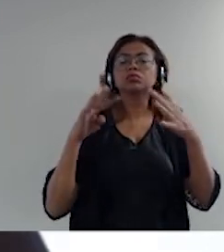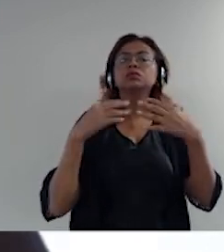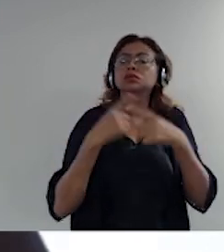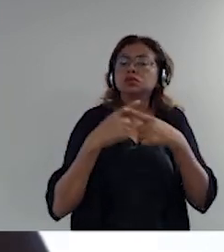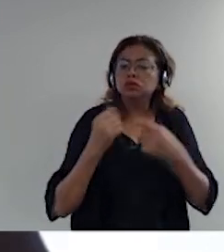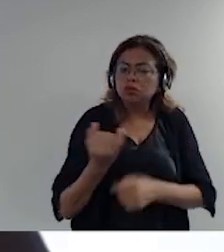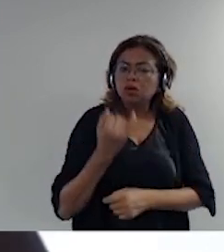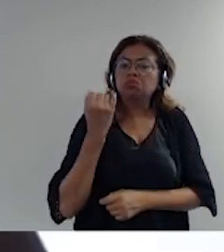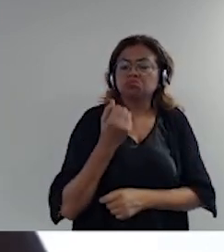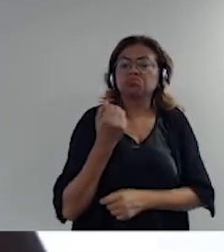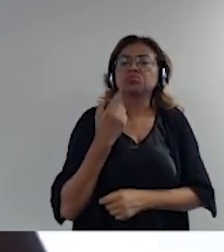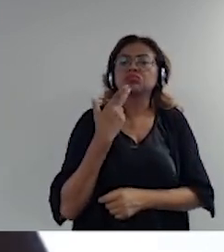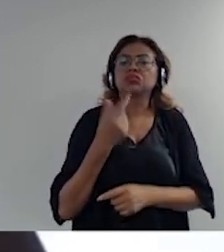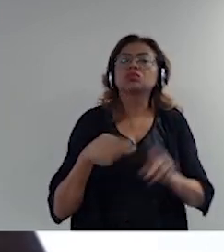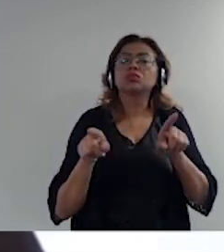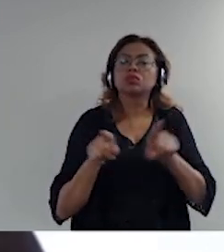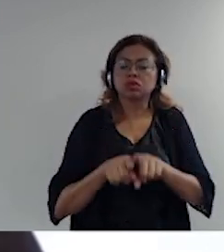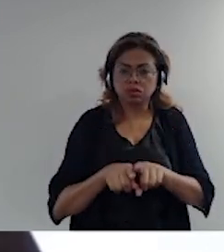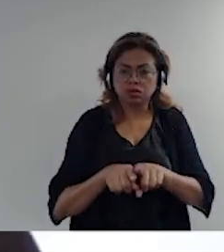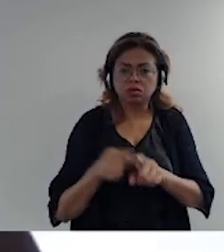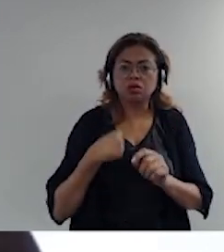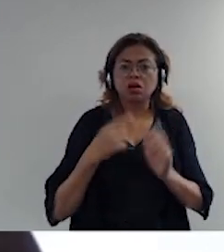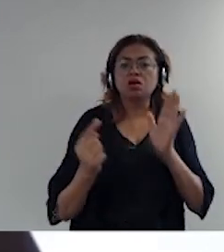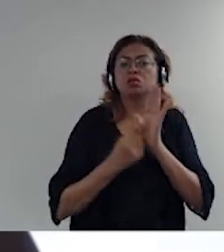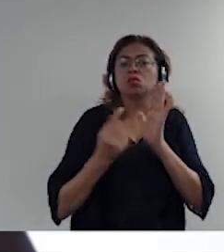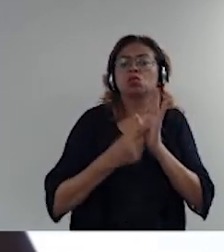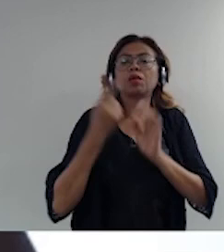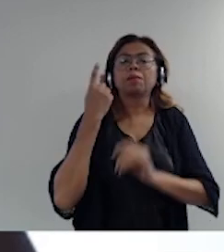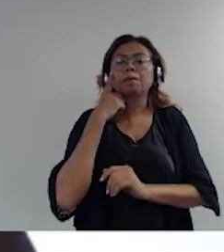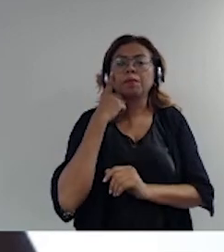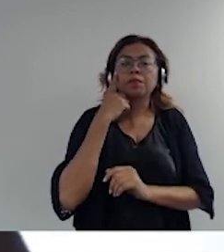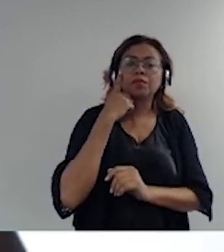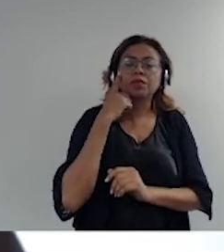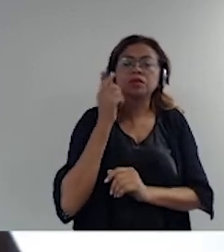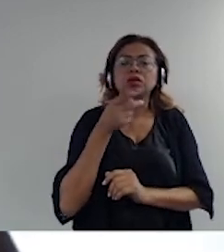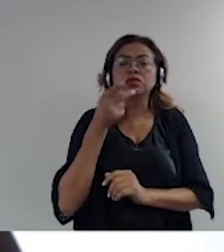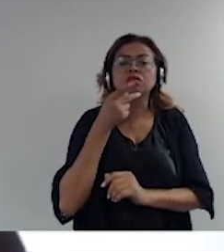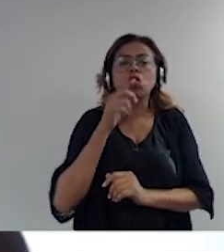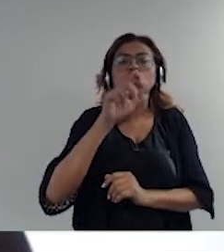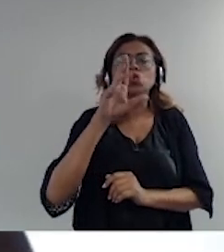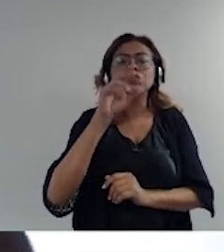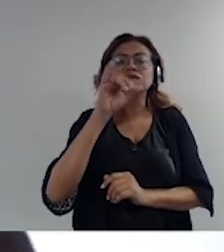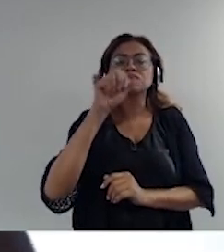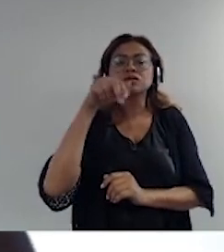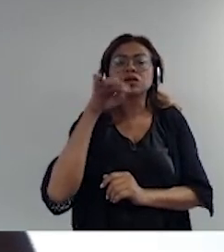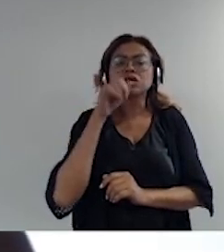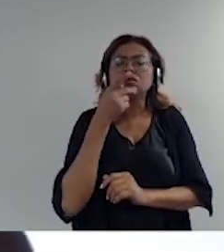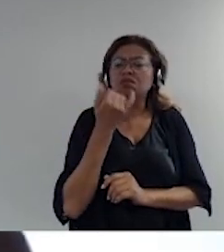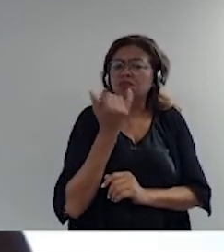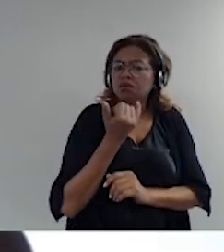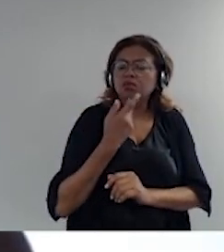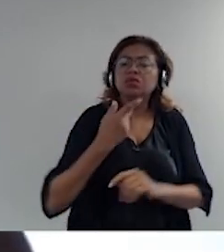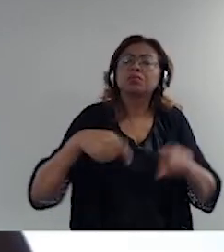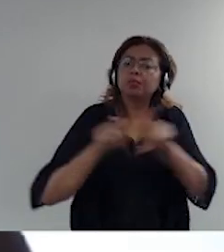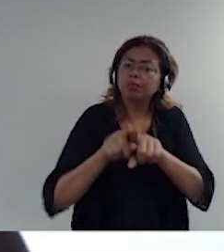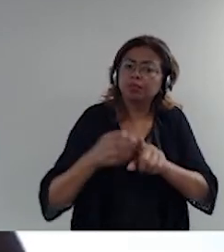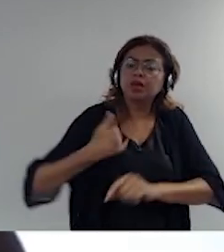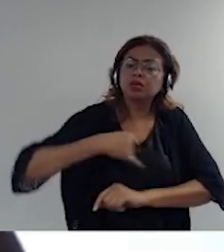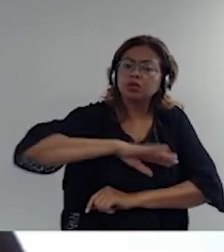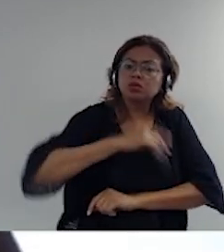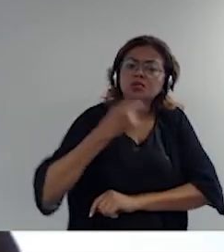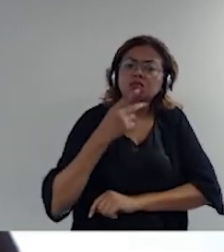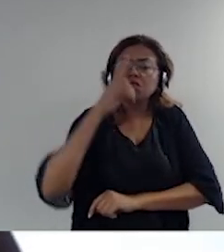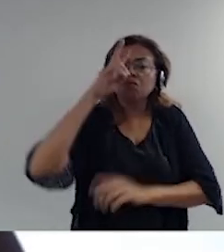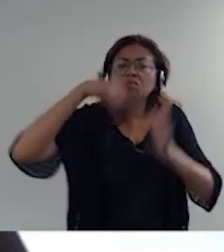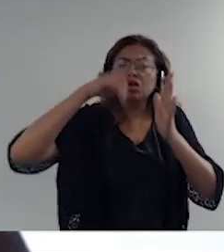Foi interessante também, e também nesse ponto bem suscitado pela Luciana, nós já revermos alguns aspectos